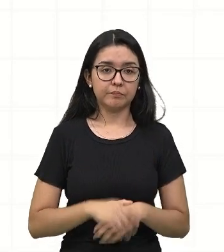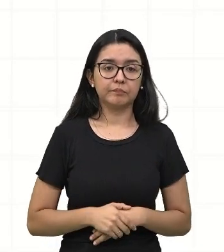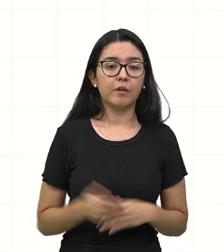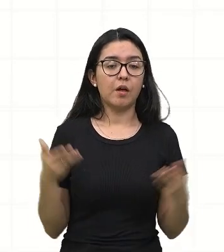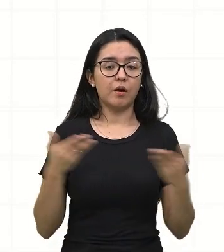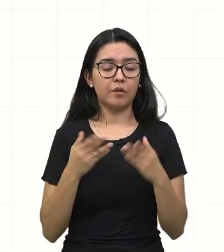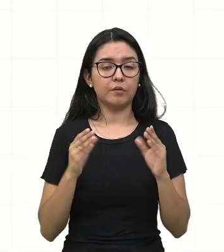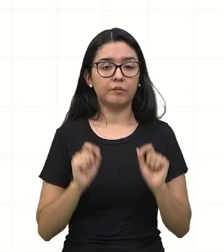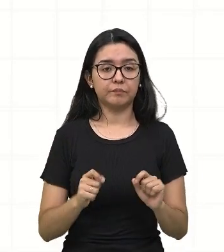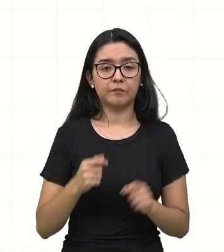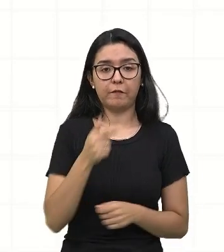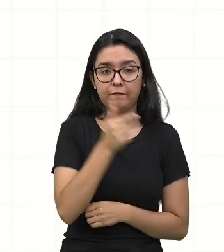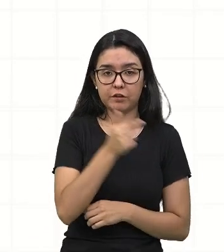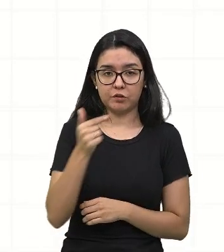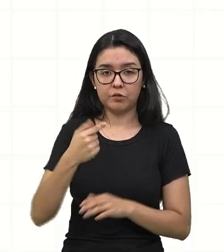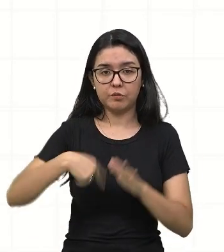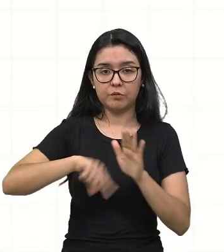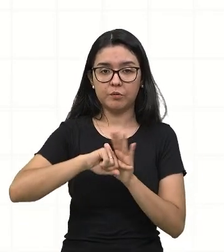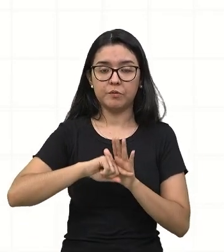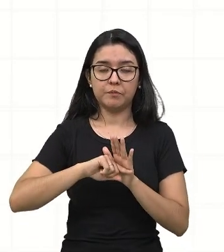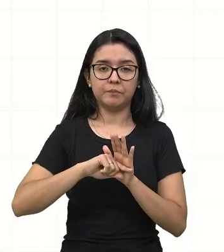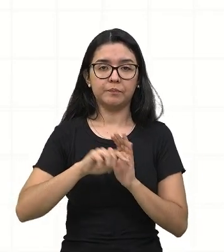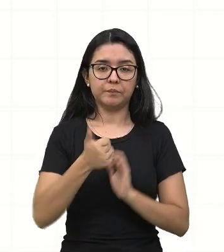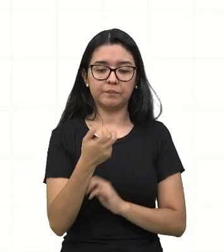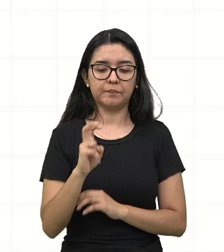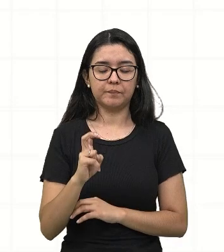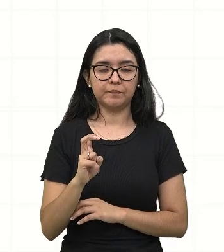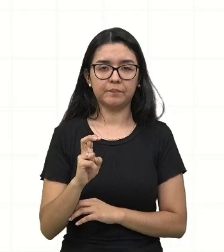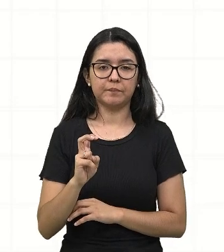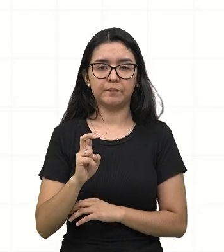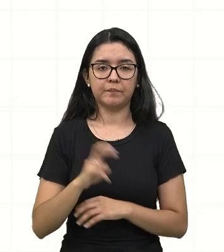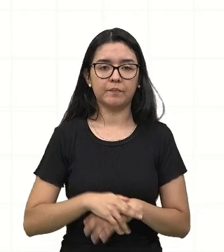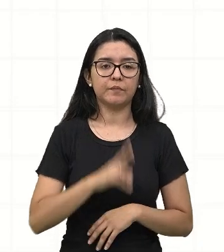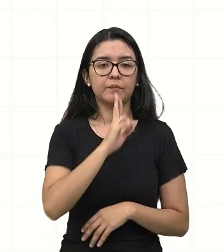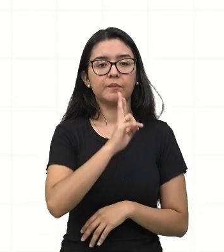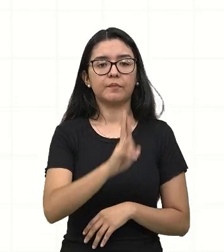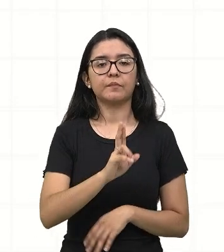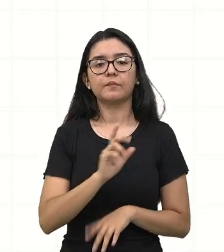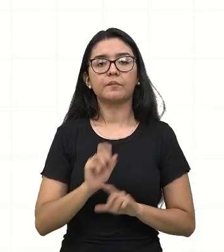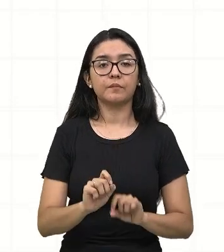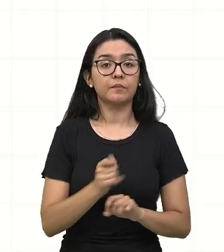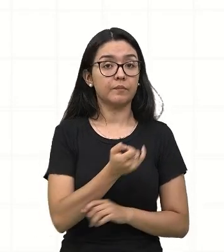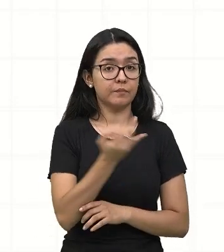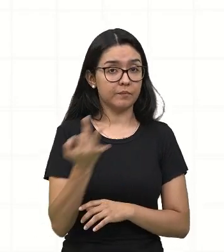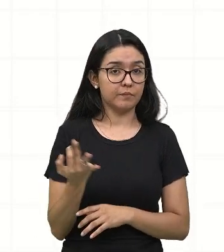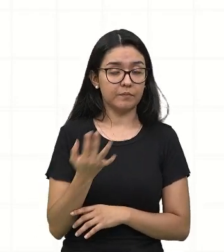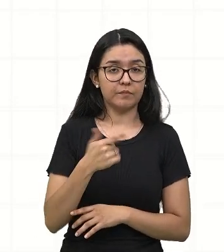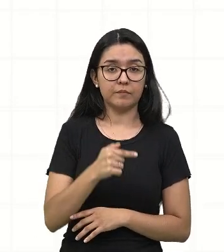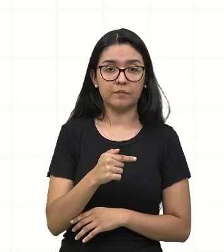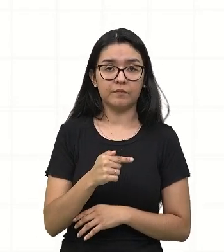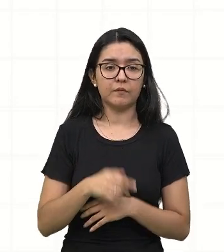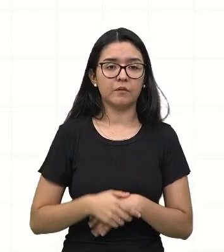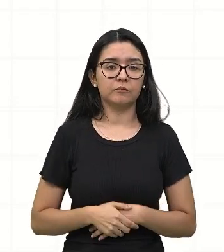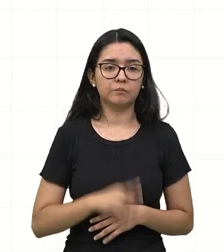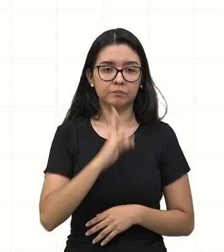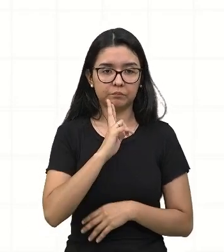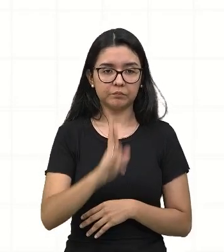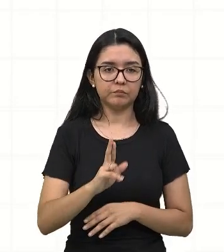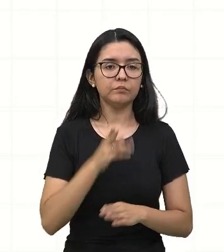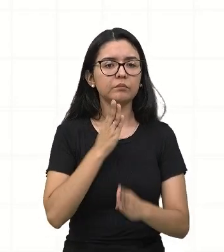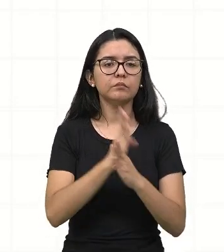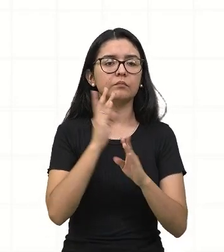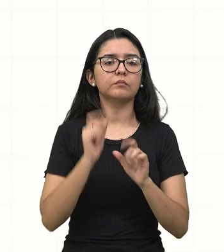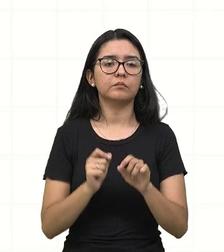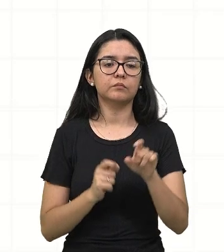fazer 22 menos 15. E aí, 22 menos 15 é 7. E aí a gente acabou descobrindo